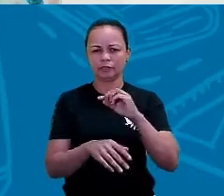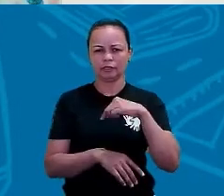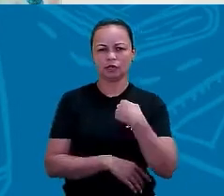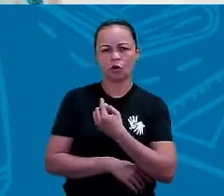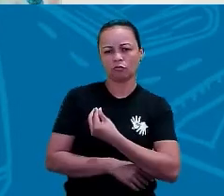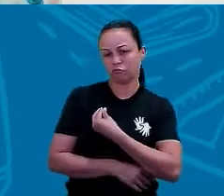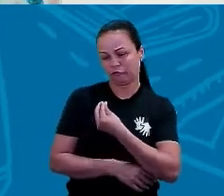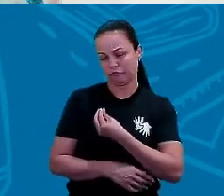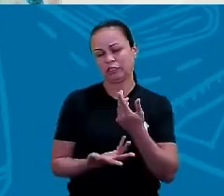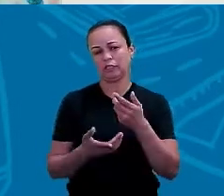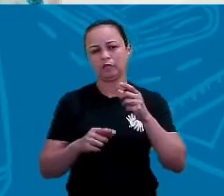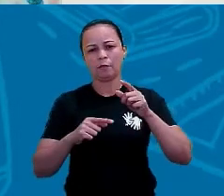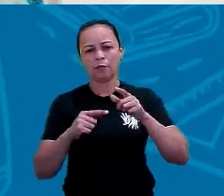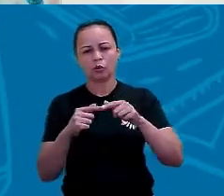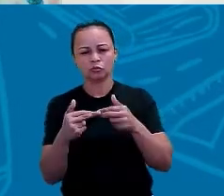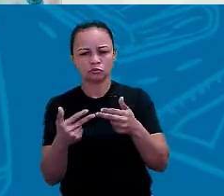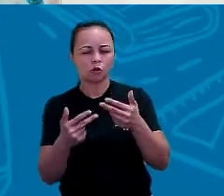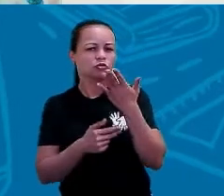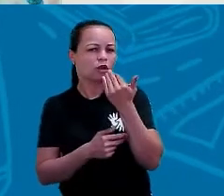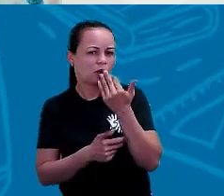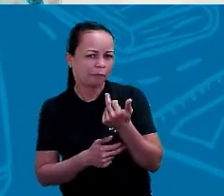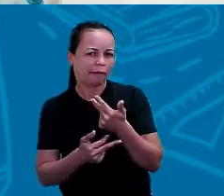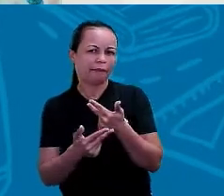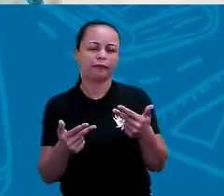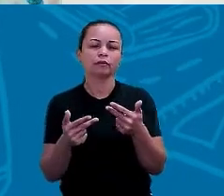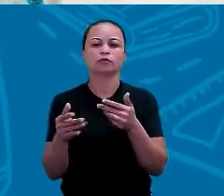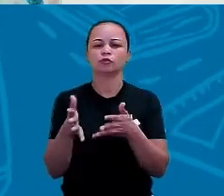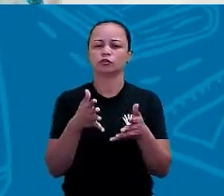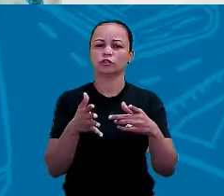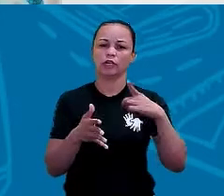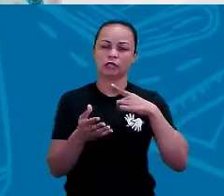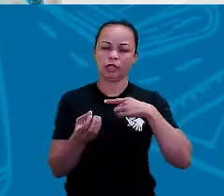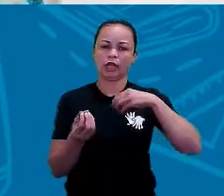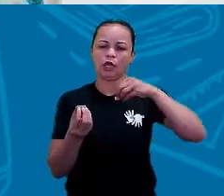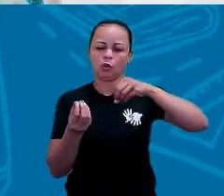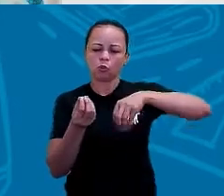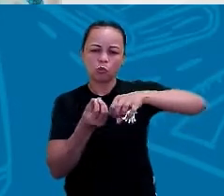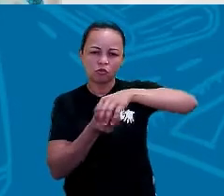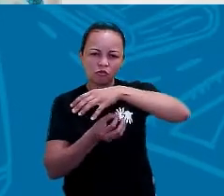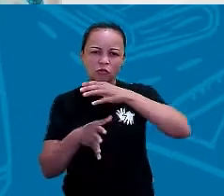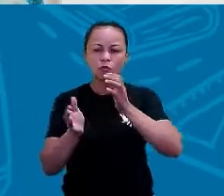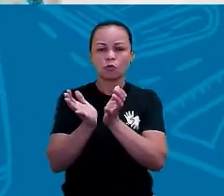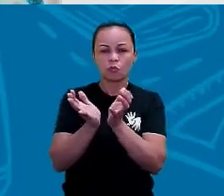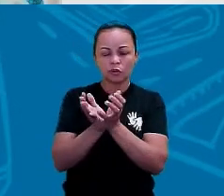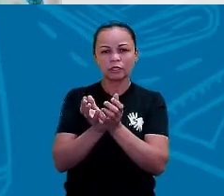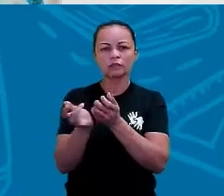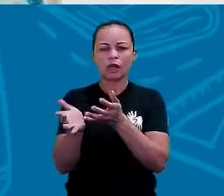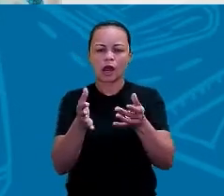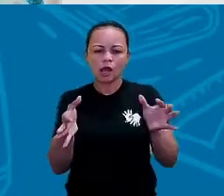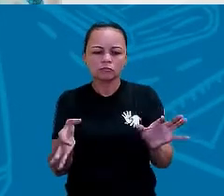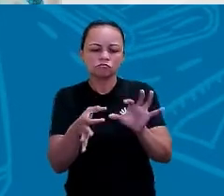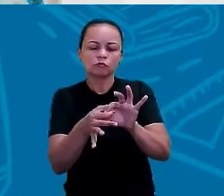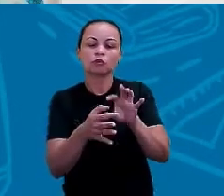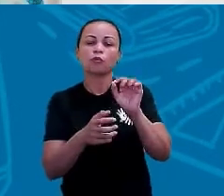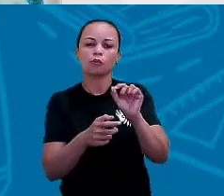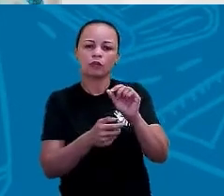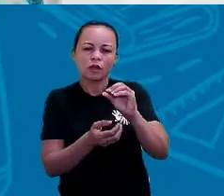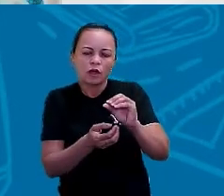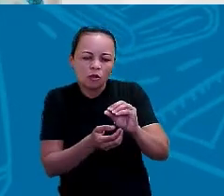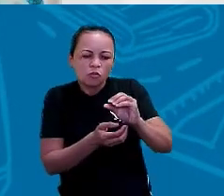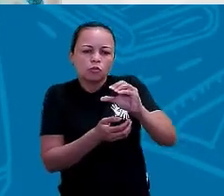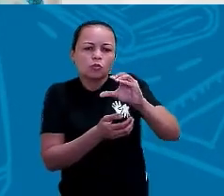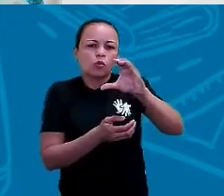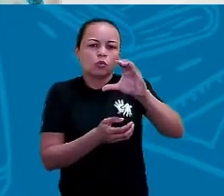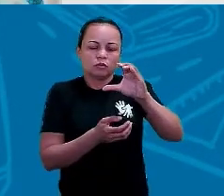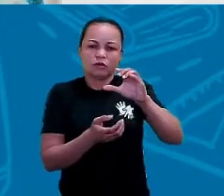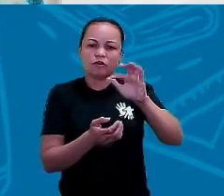Na produção de alimentos, a gente vai ver que existem alguns grupos de fungos que estão associados com a fermentação no processo de